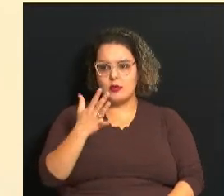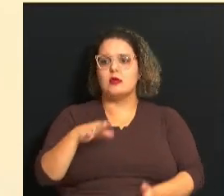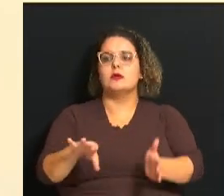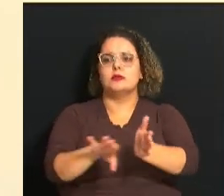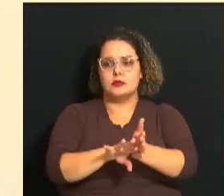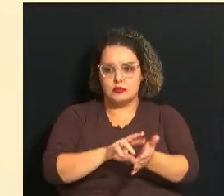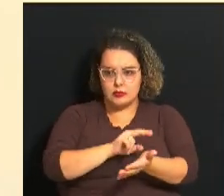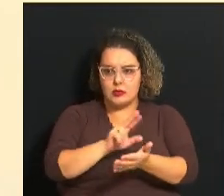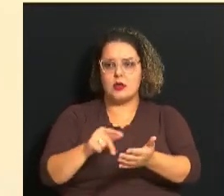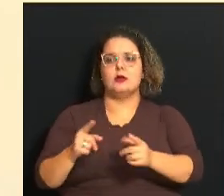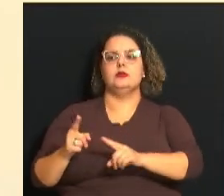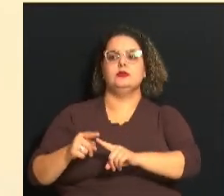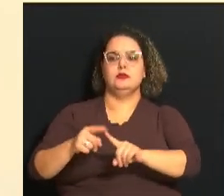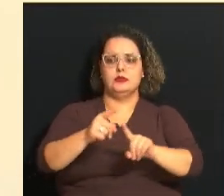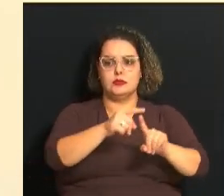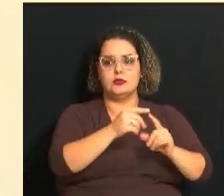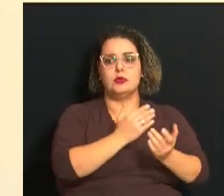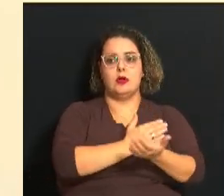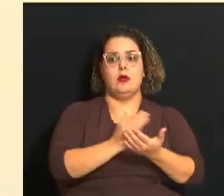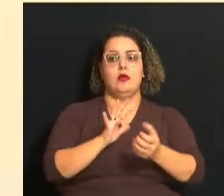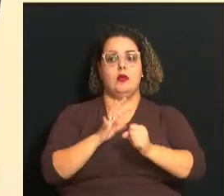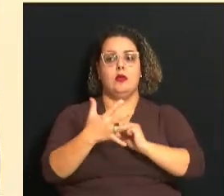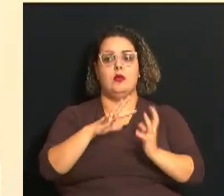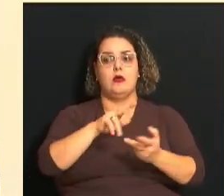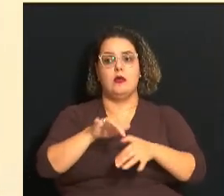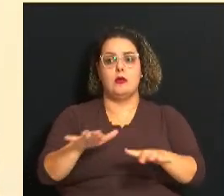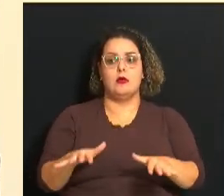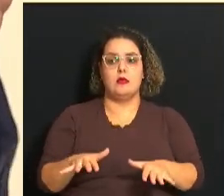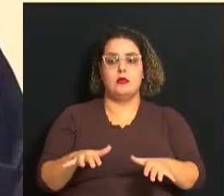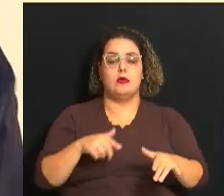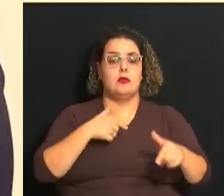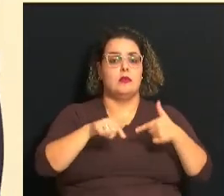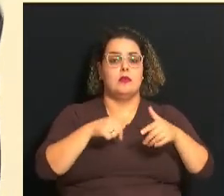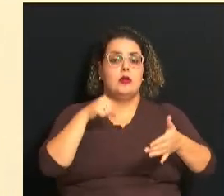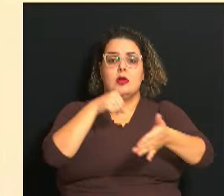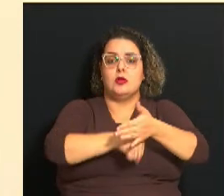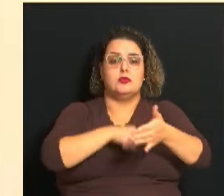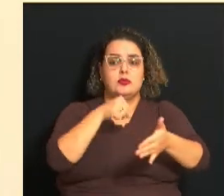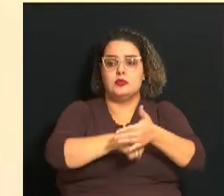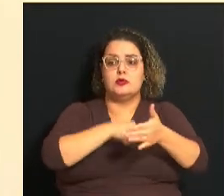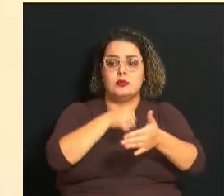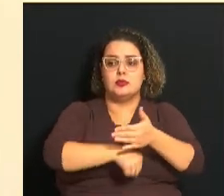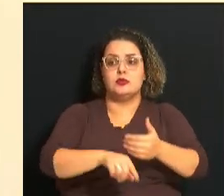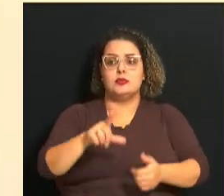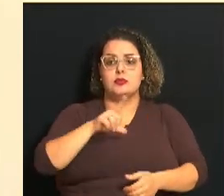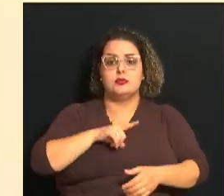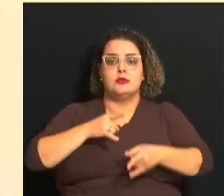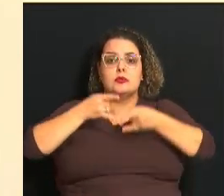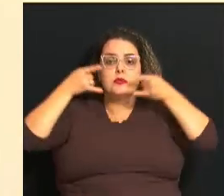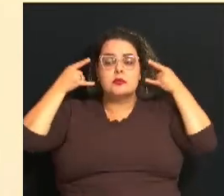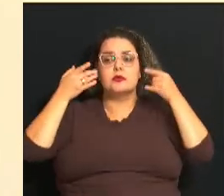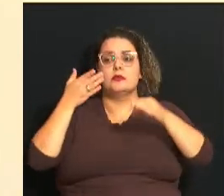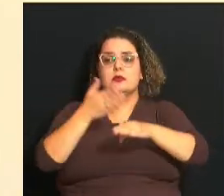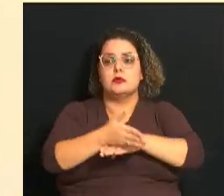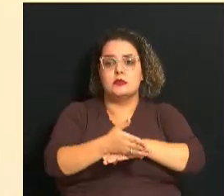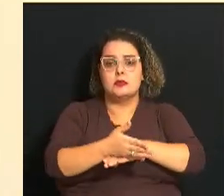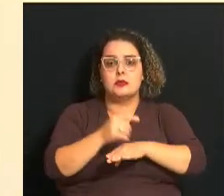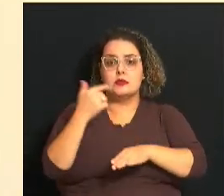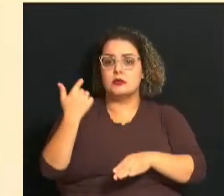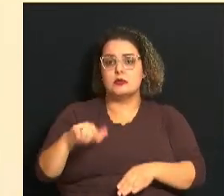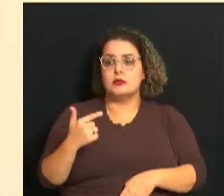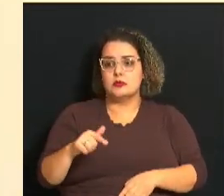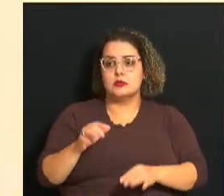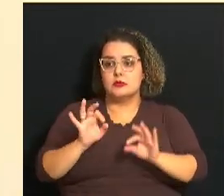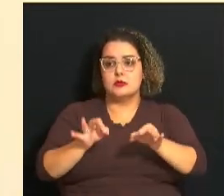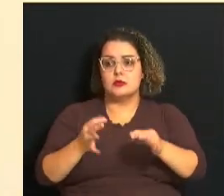gente vários casos desse tipo lápis pensar no começo a anemia e que o trabalhador de lutar para que tem tivesse acesso a máscara por exemplo no começo ali não estava